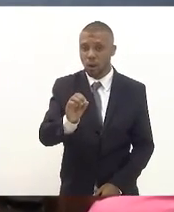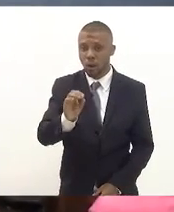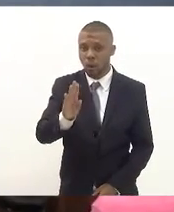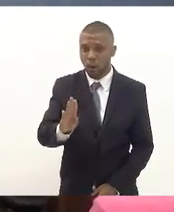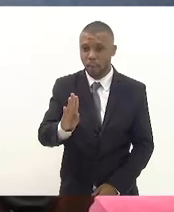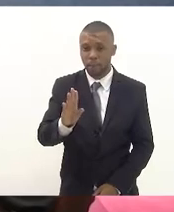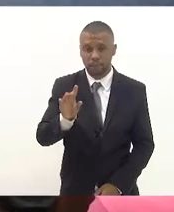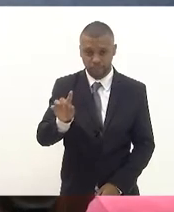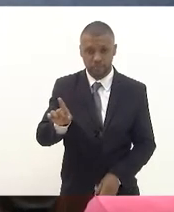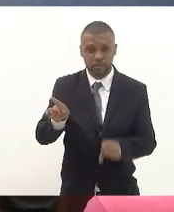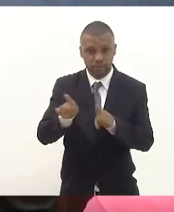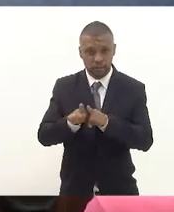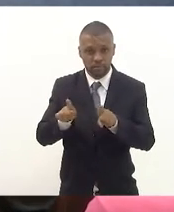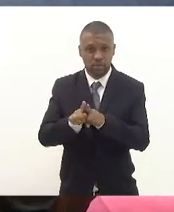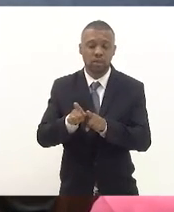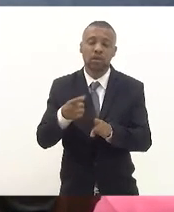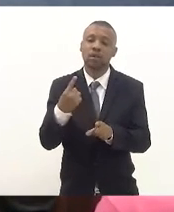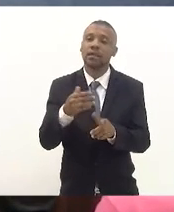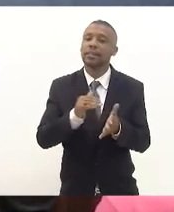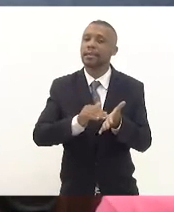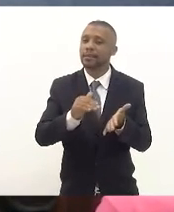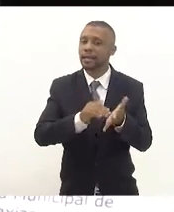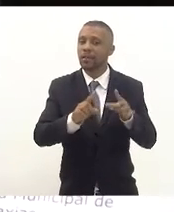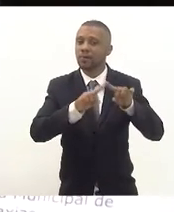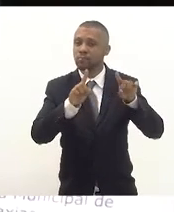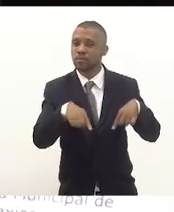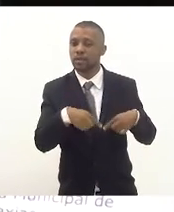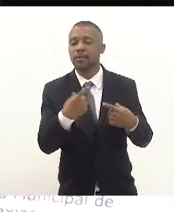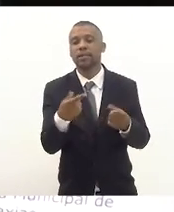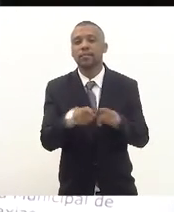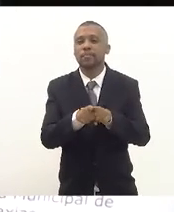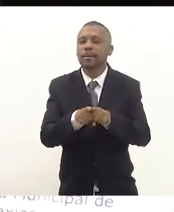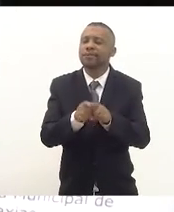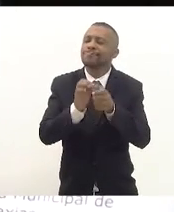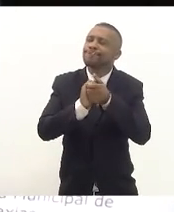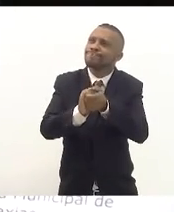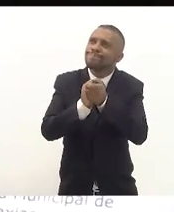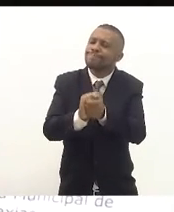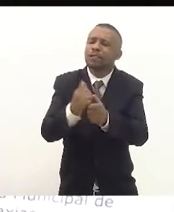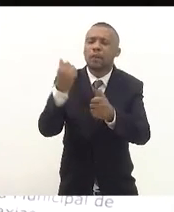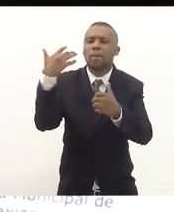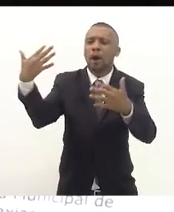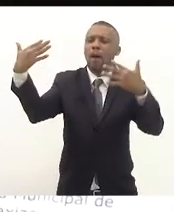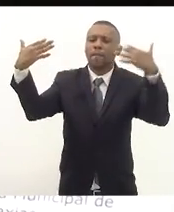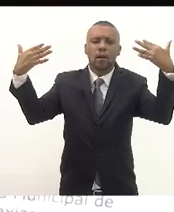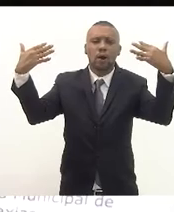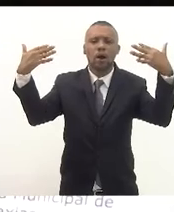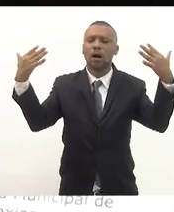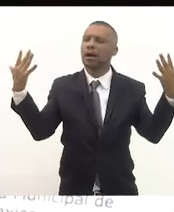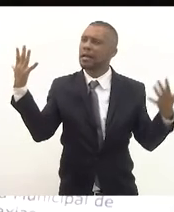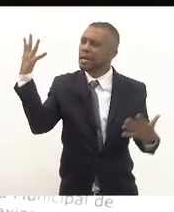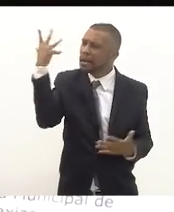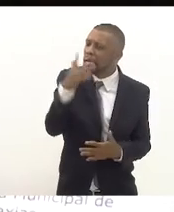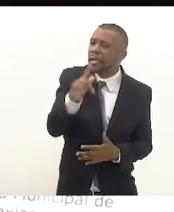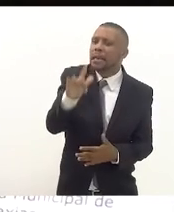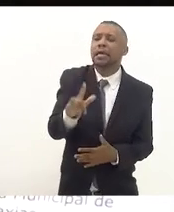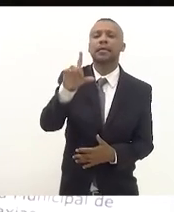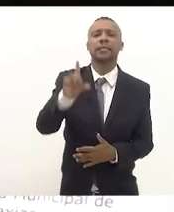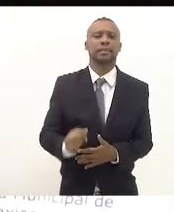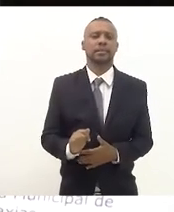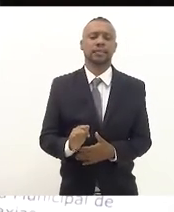é também a nossa secretária que isso aí só dança galeria linda eu nunca vi um galeria tão linda como esta né